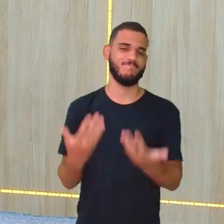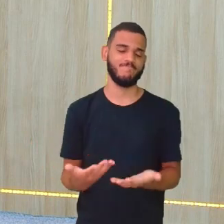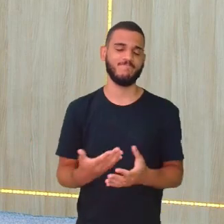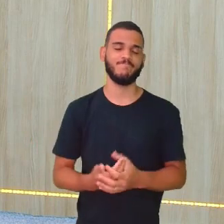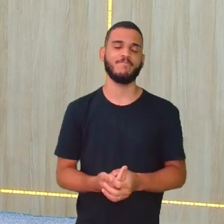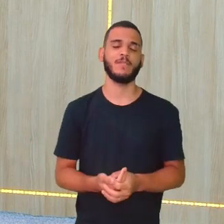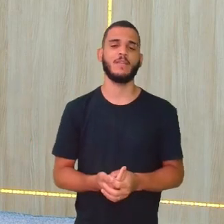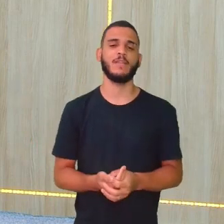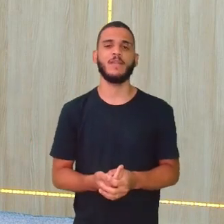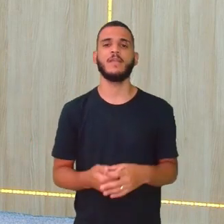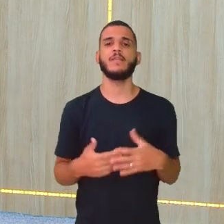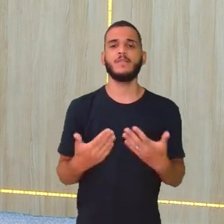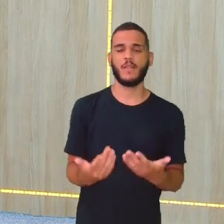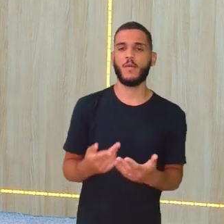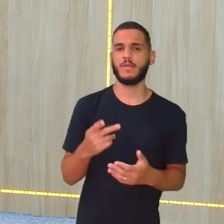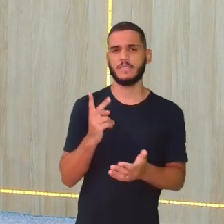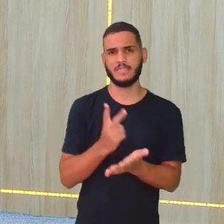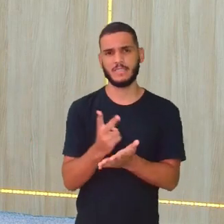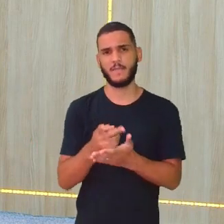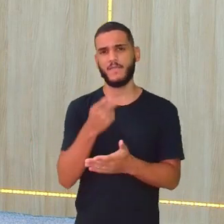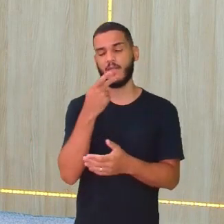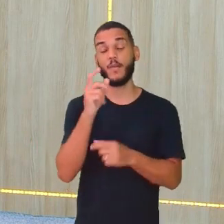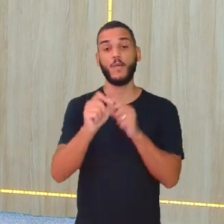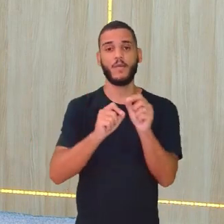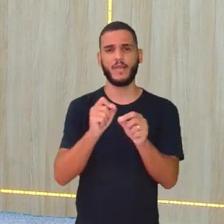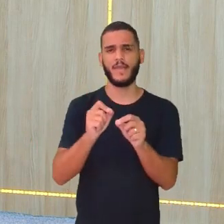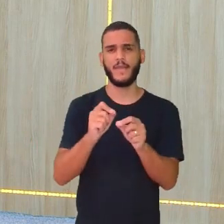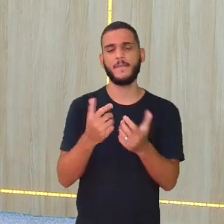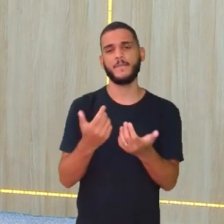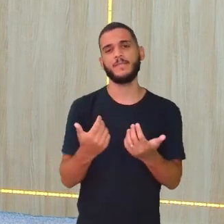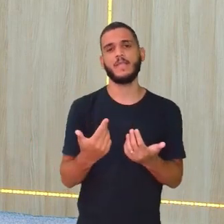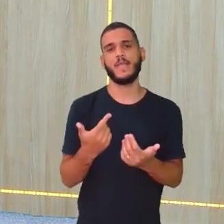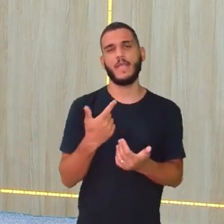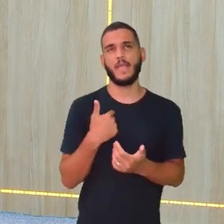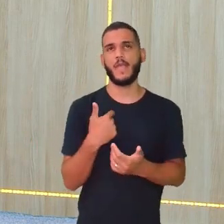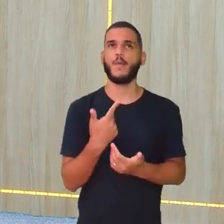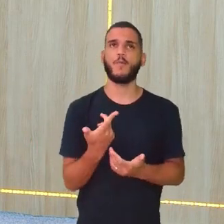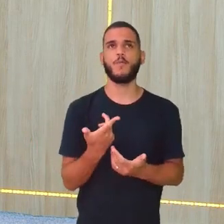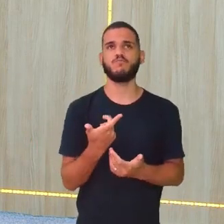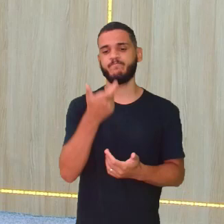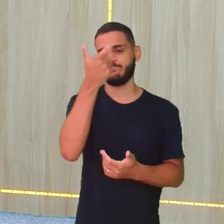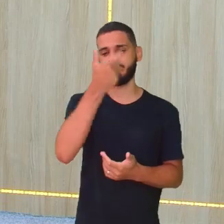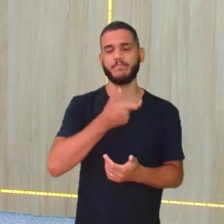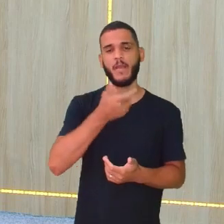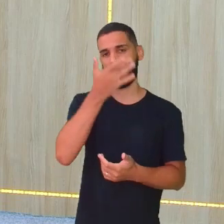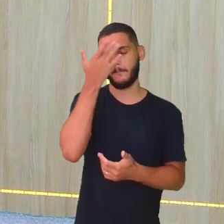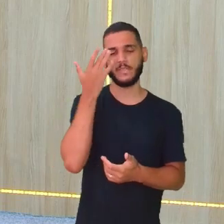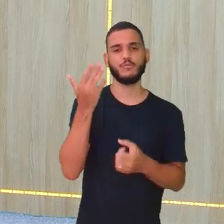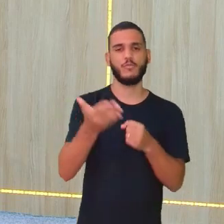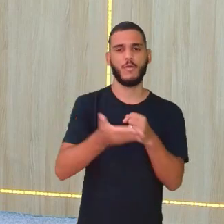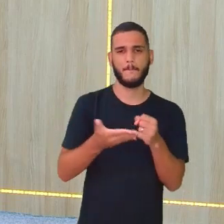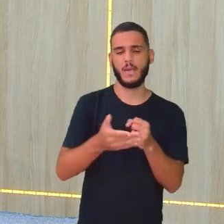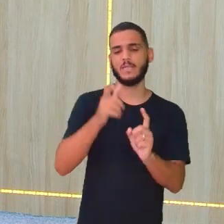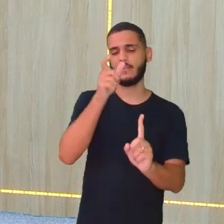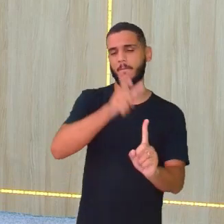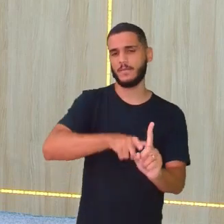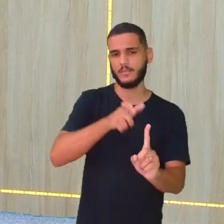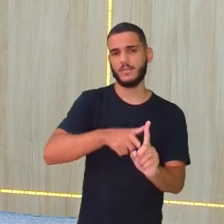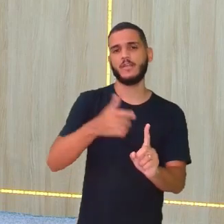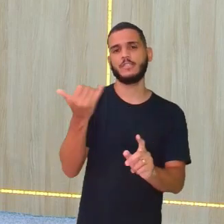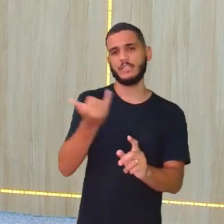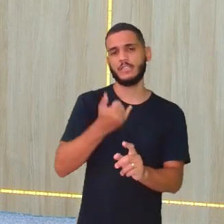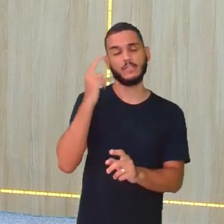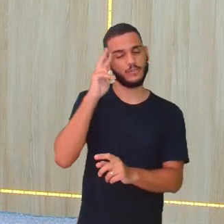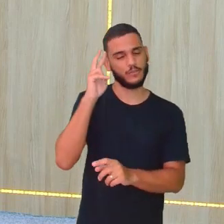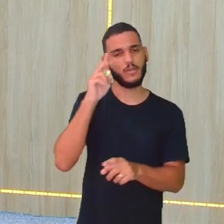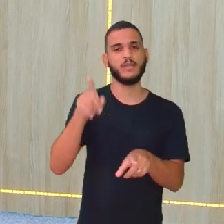E assim, eu sempre falo pelas pessoas, né? Eu tô falando pela minha fonte, tô falando pela fonte oficial, pelo personagem que me contou essa